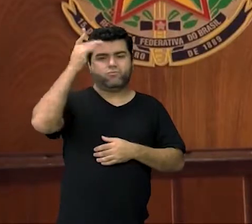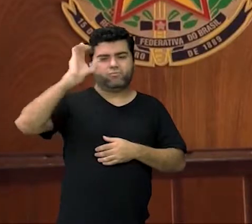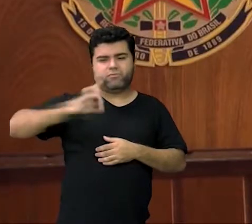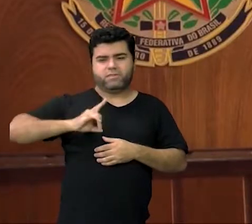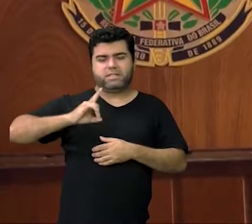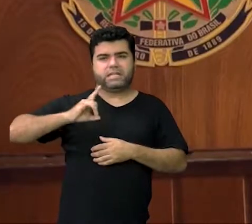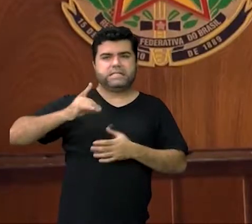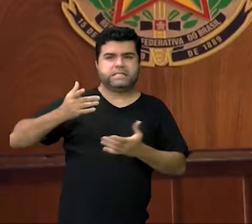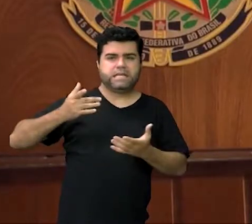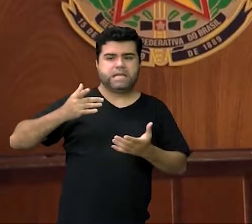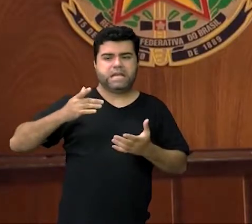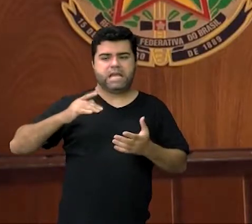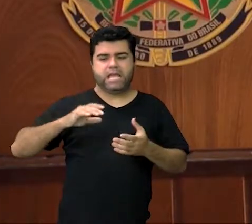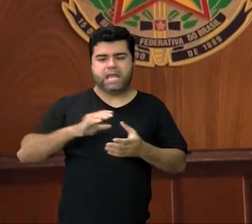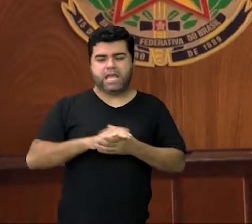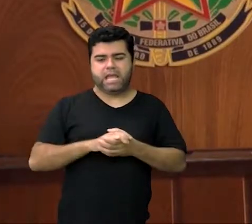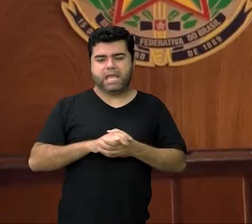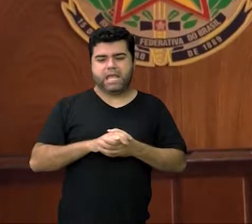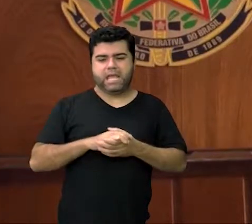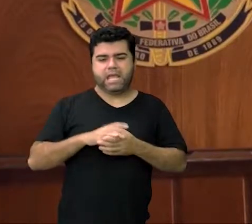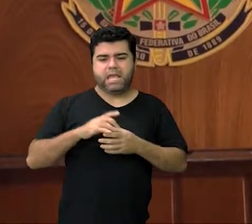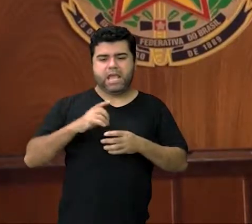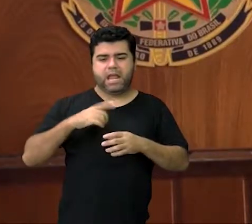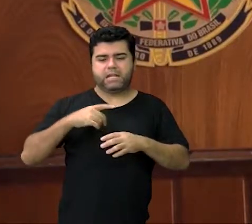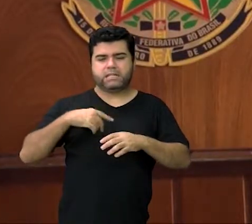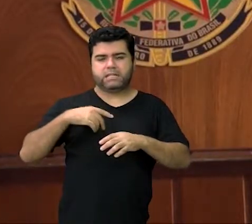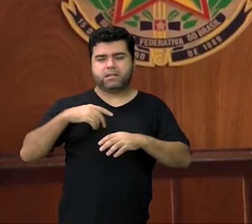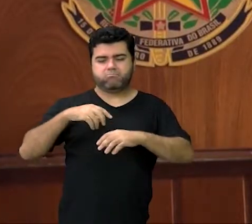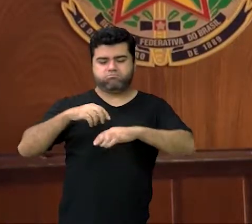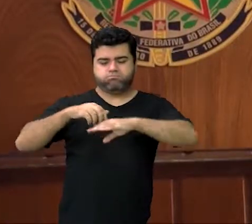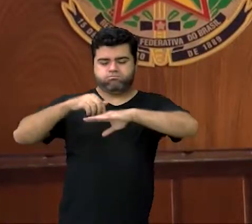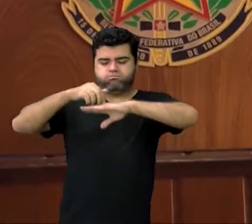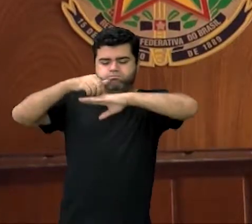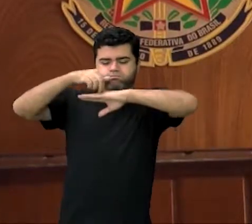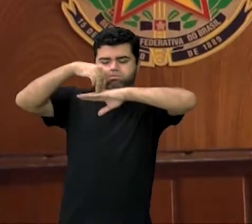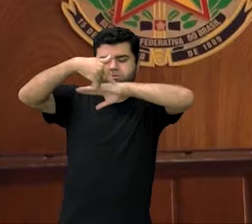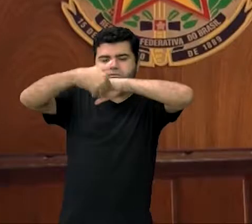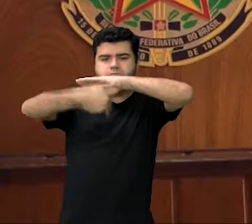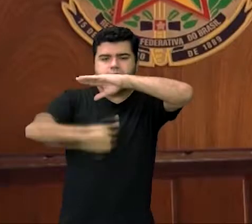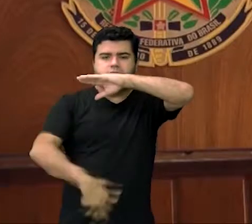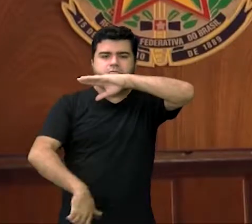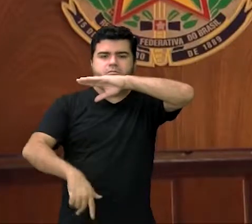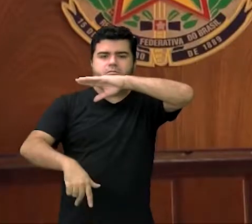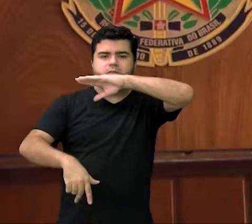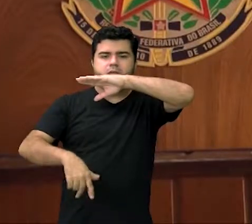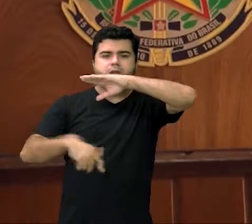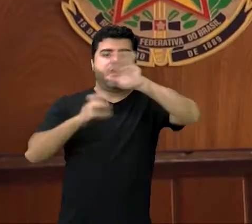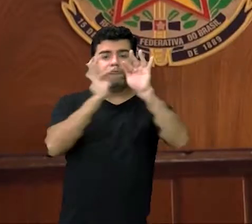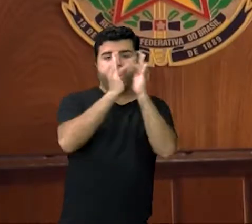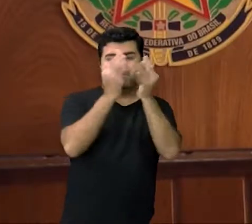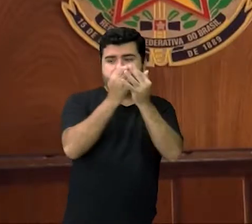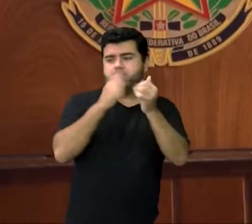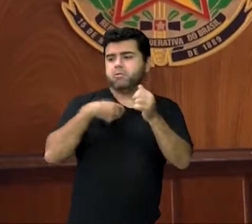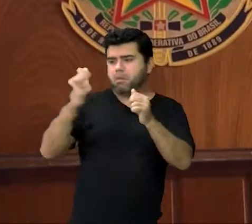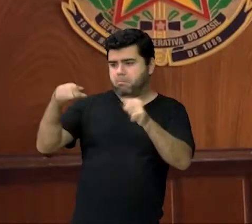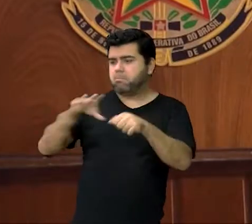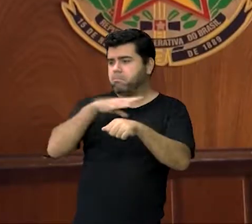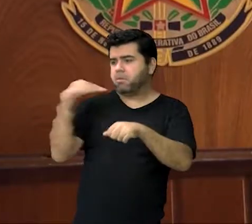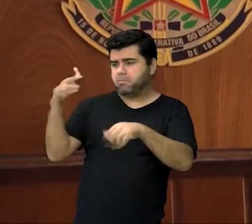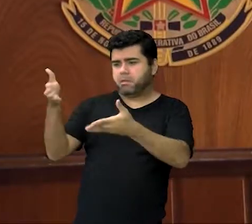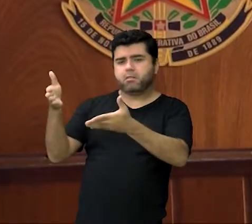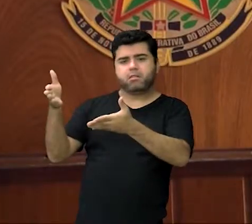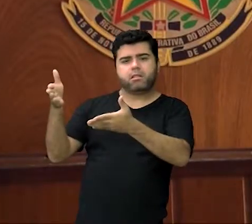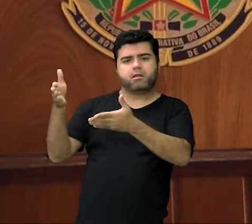jogadas em despenhadeiros, eram mortas com autorização dos pais. O pai